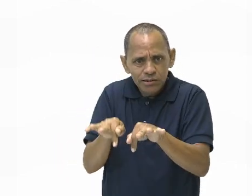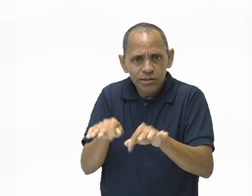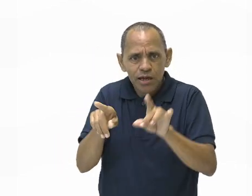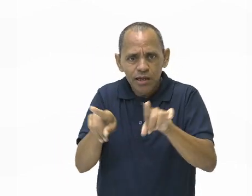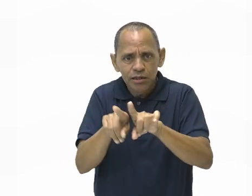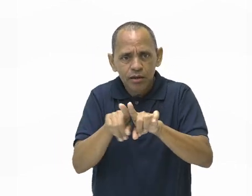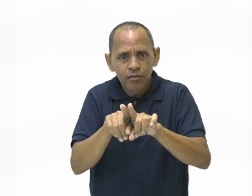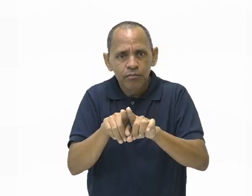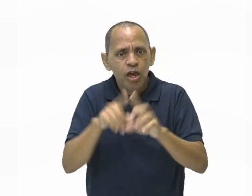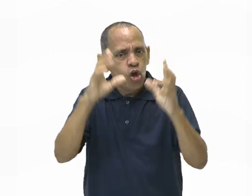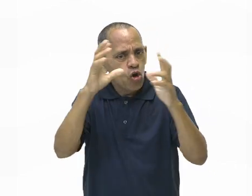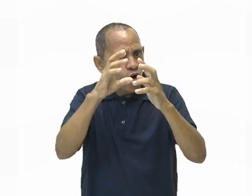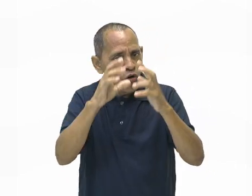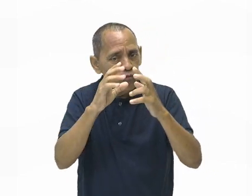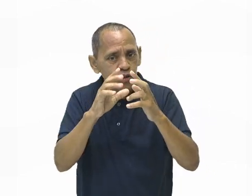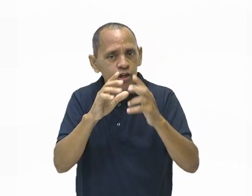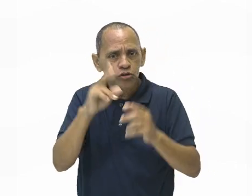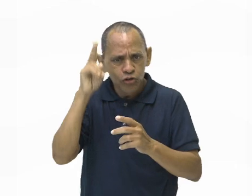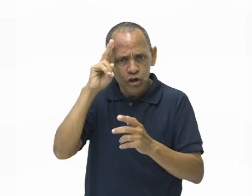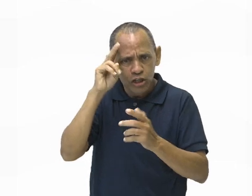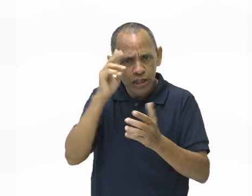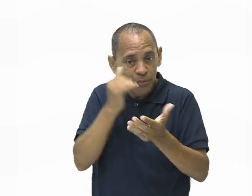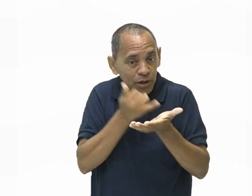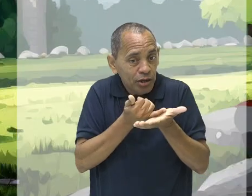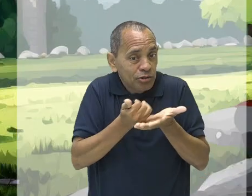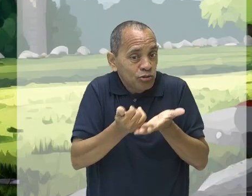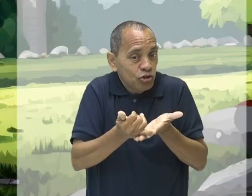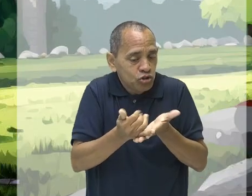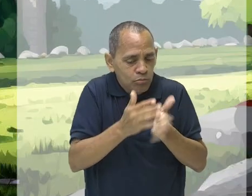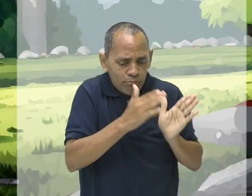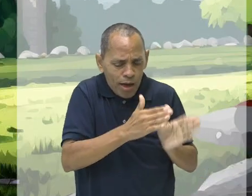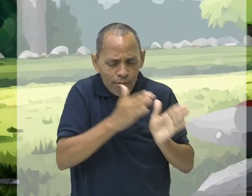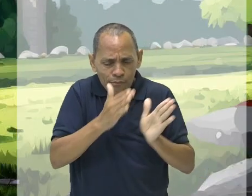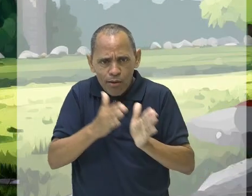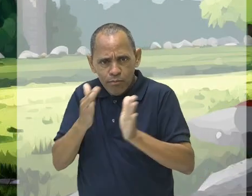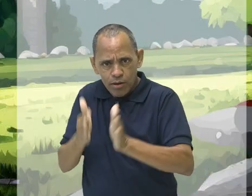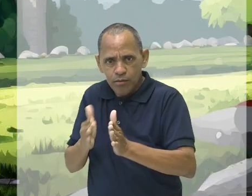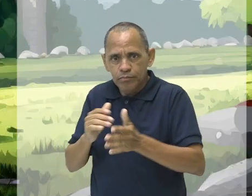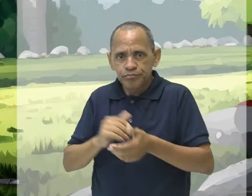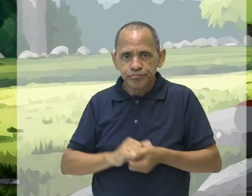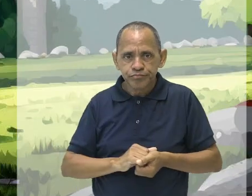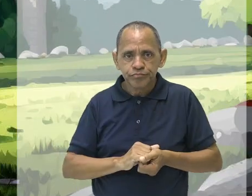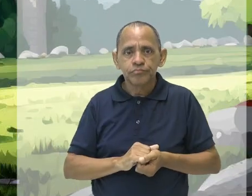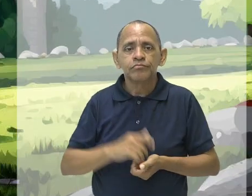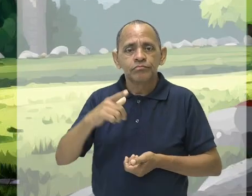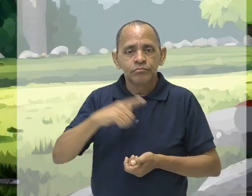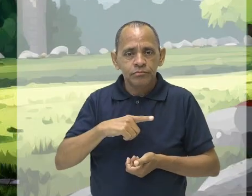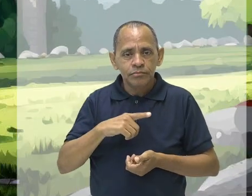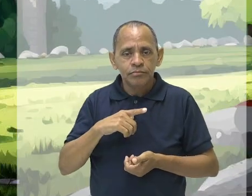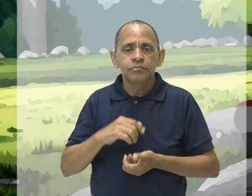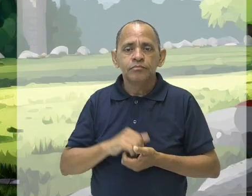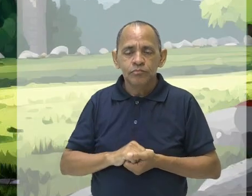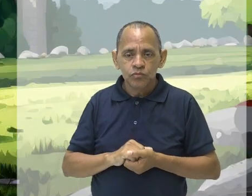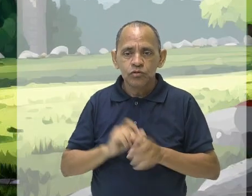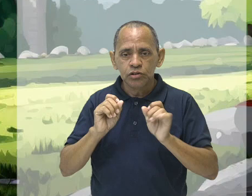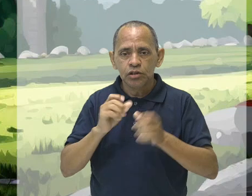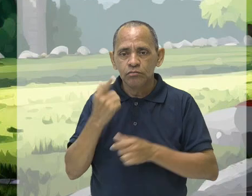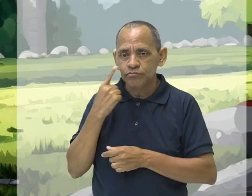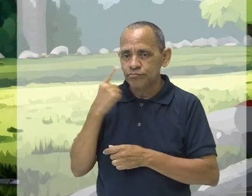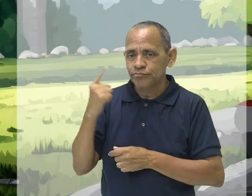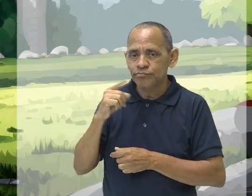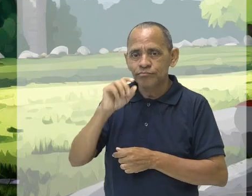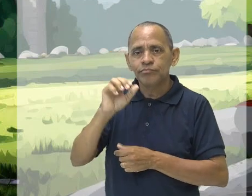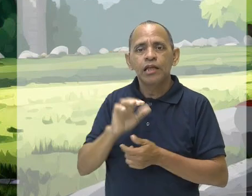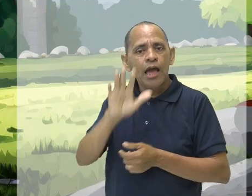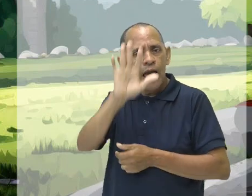o conflito que foi apresentado lá nos outros tópicos, certo? Então, nós vimos até aqui, né? Trouxe, inclusive, esse cenário para vocês